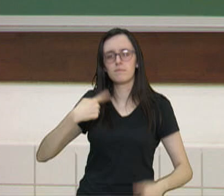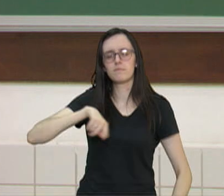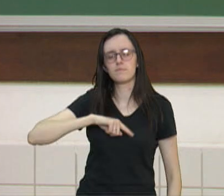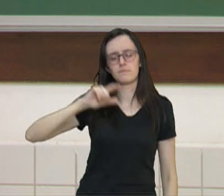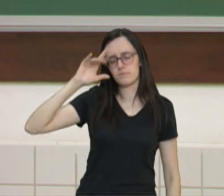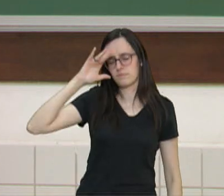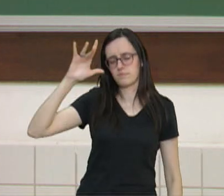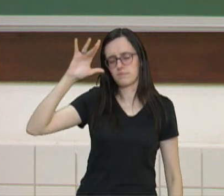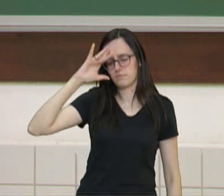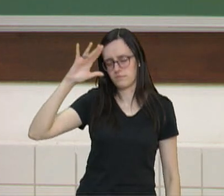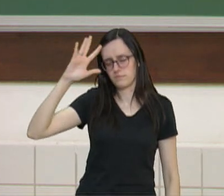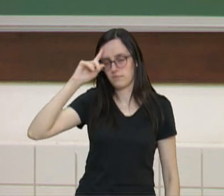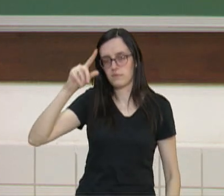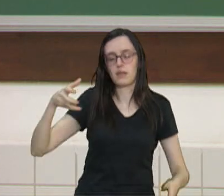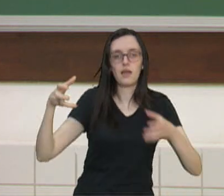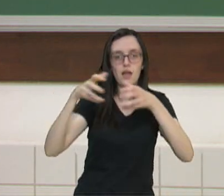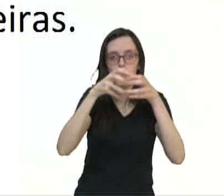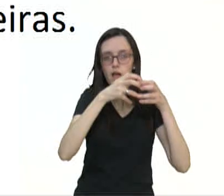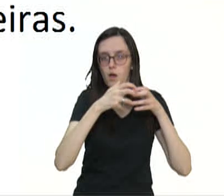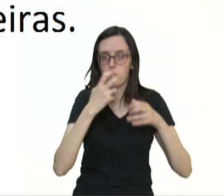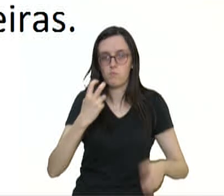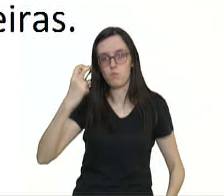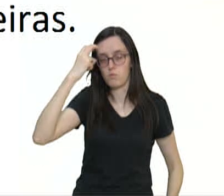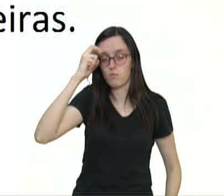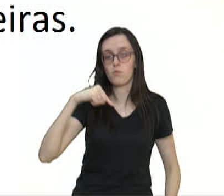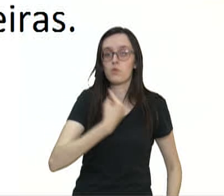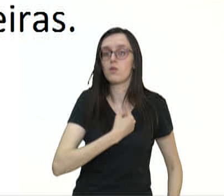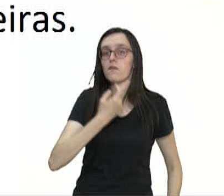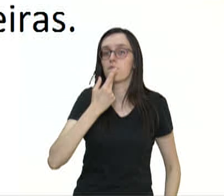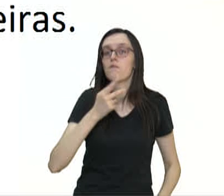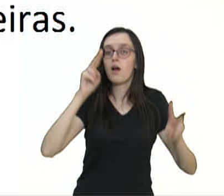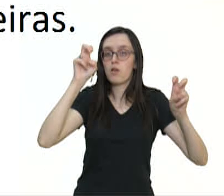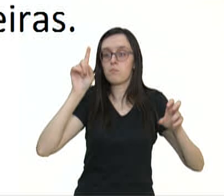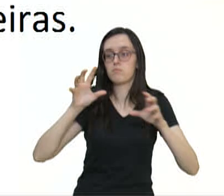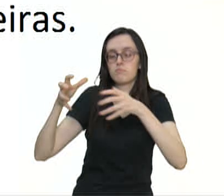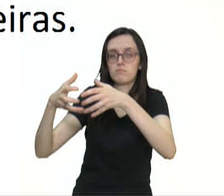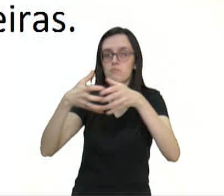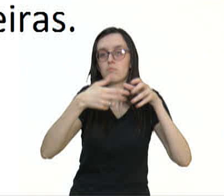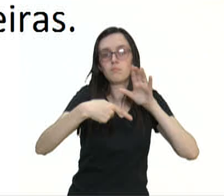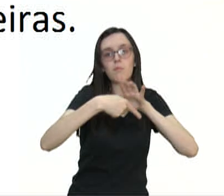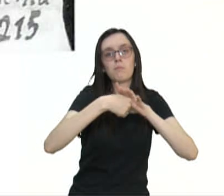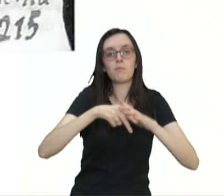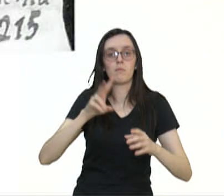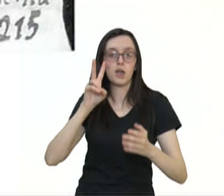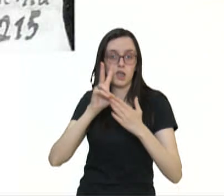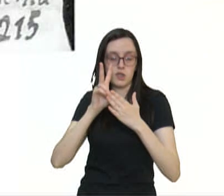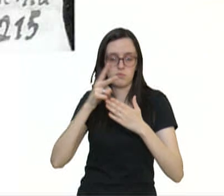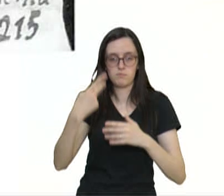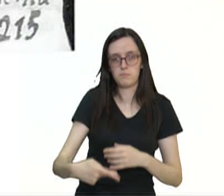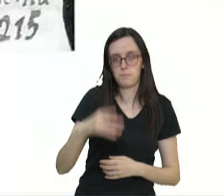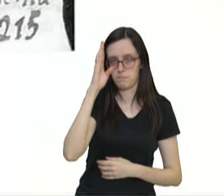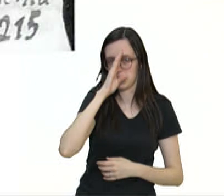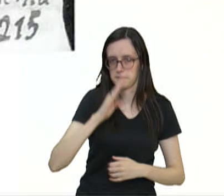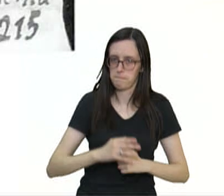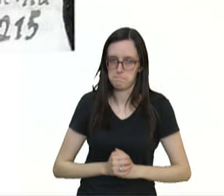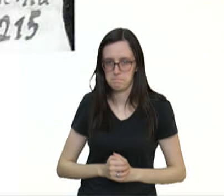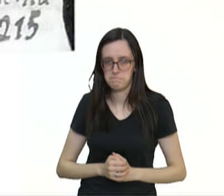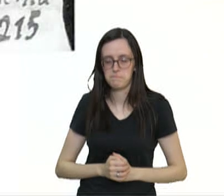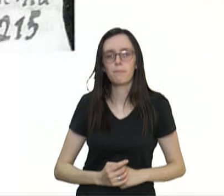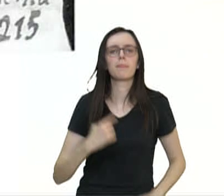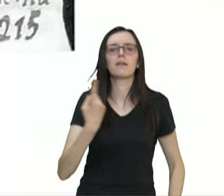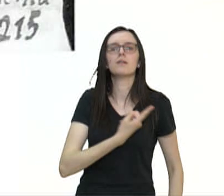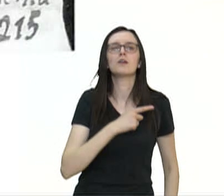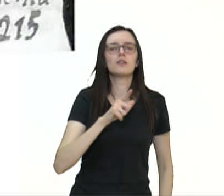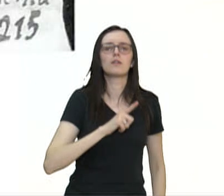pensarmos na marginalização de grupos culturais, vamos falar sobre as comunidades indígenas brasileiras. Temos